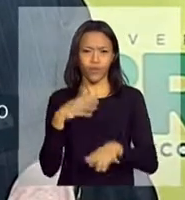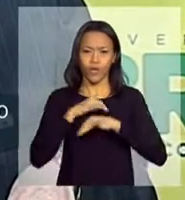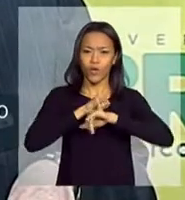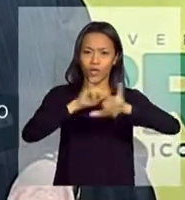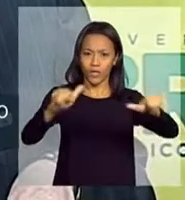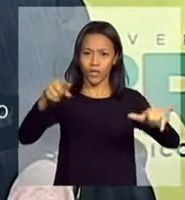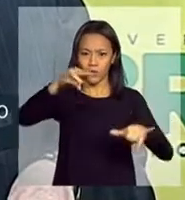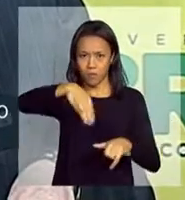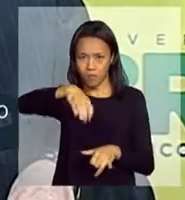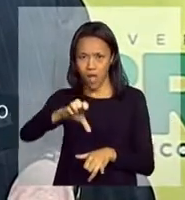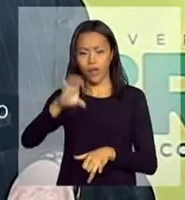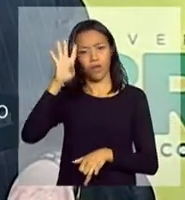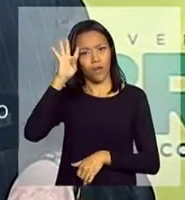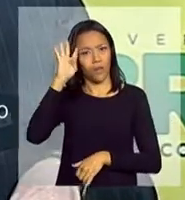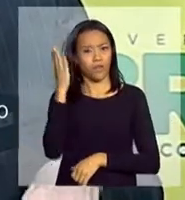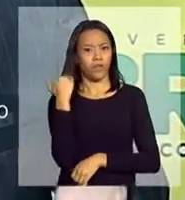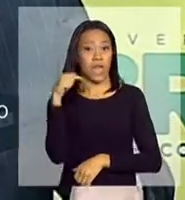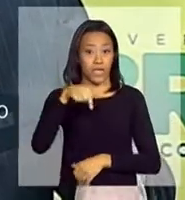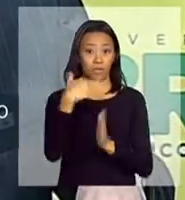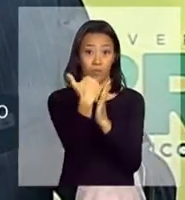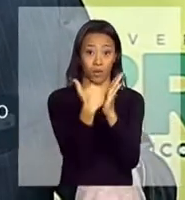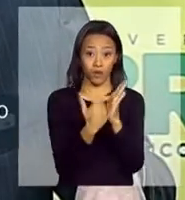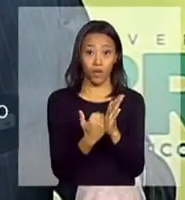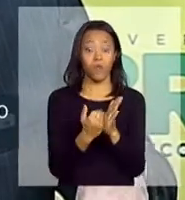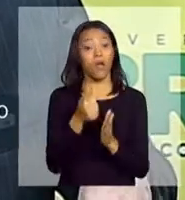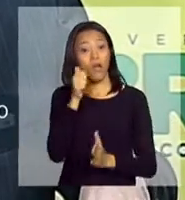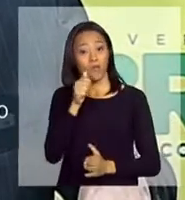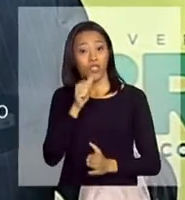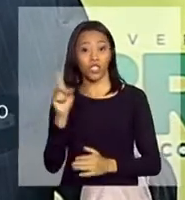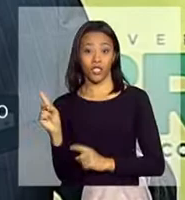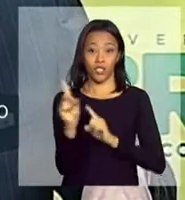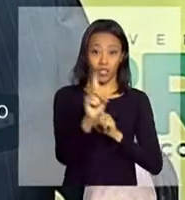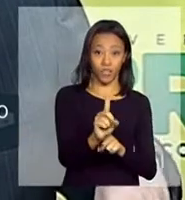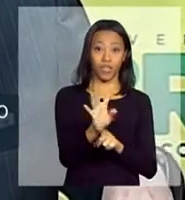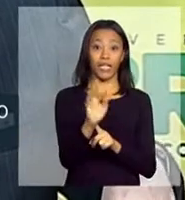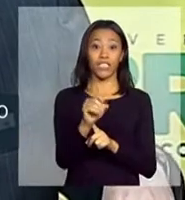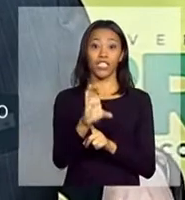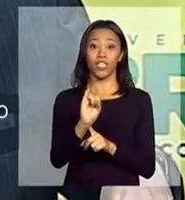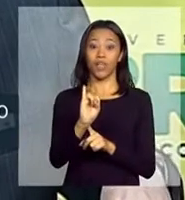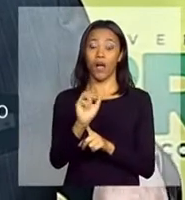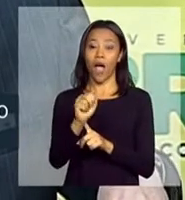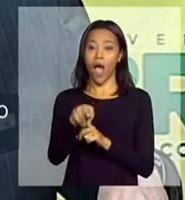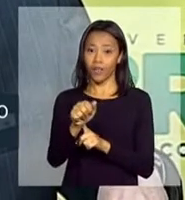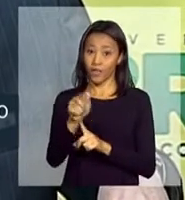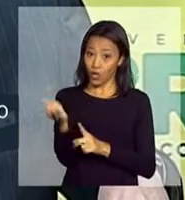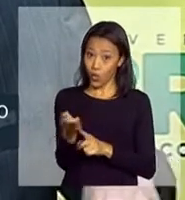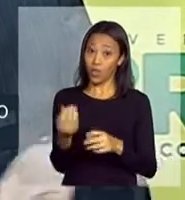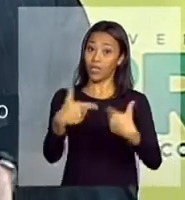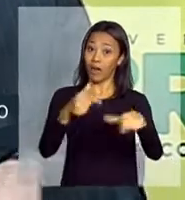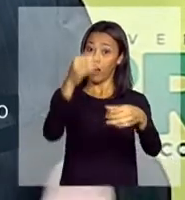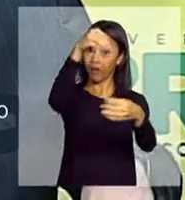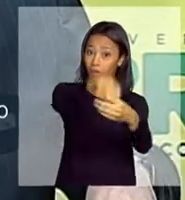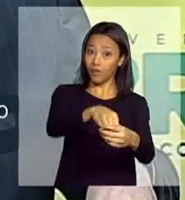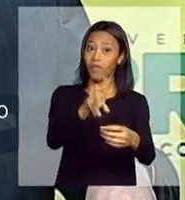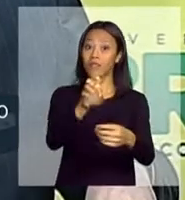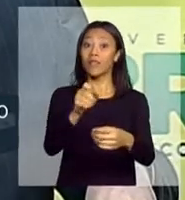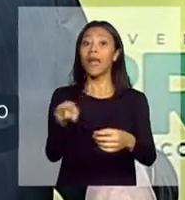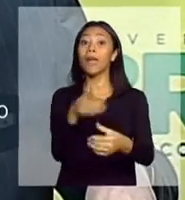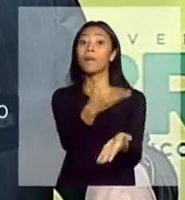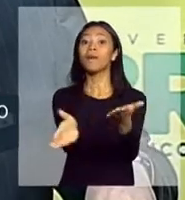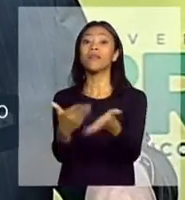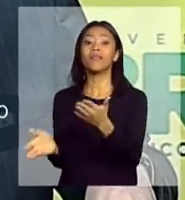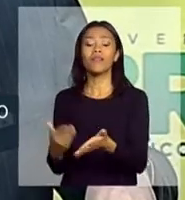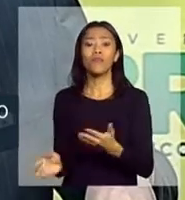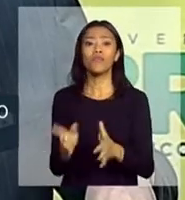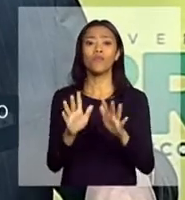médico na quarta-feira esse programa A Tatiana que veio que ela de Santa Catarina que hoje trabalha na Defesa Civil ela perdeu 14